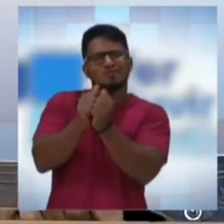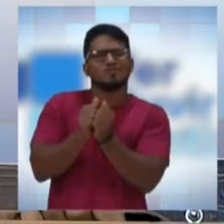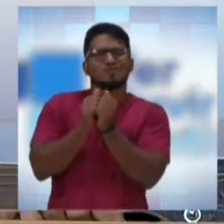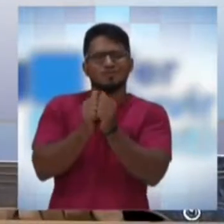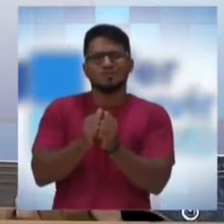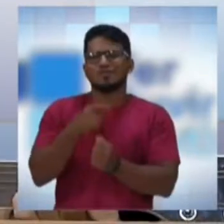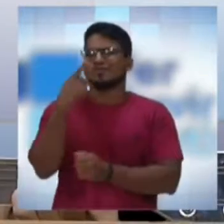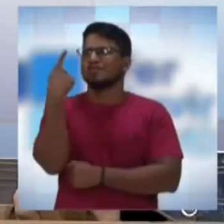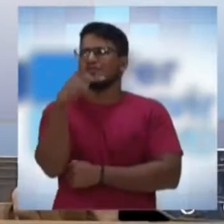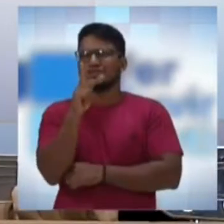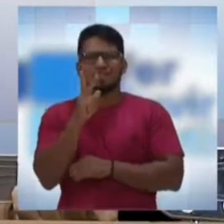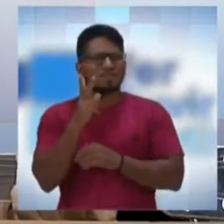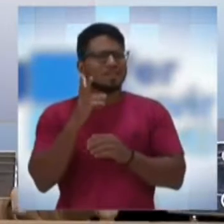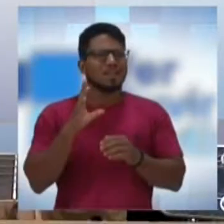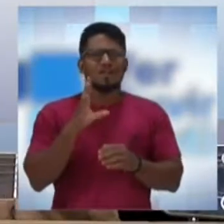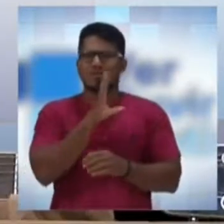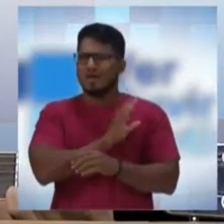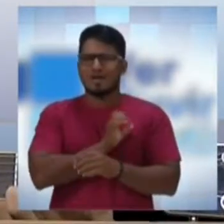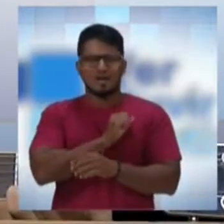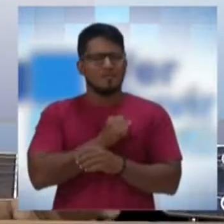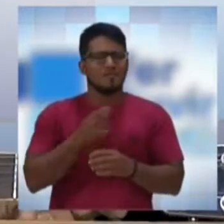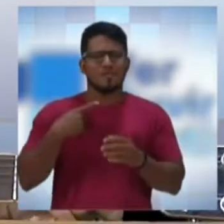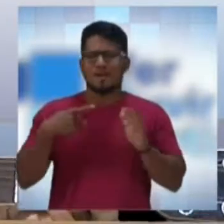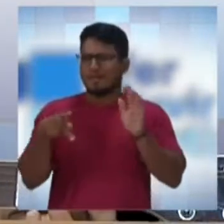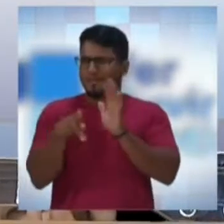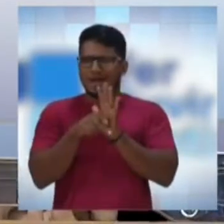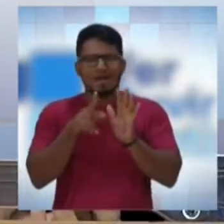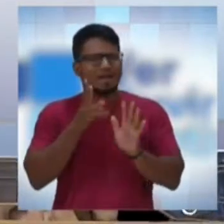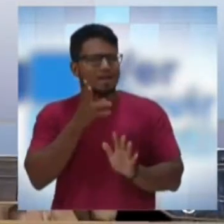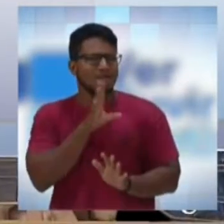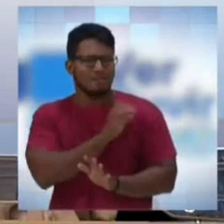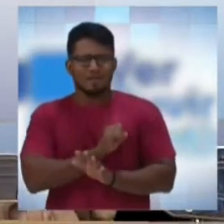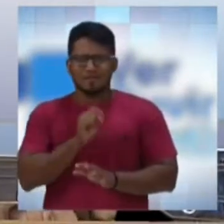levar e o tempo para.